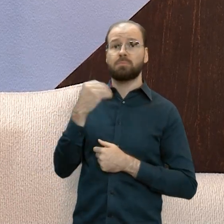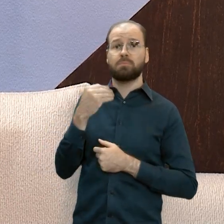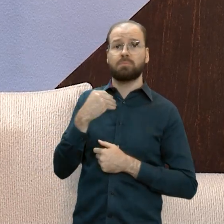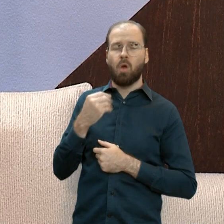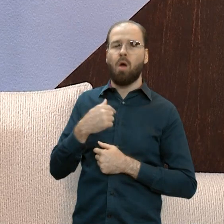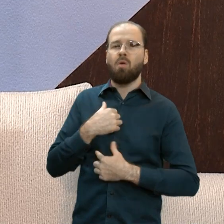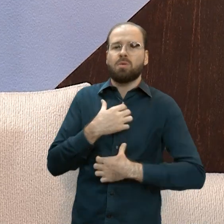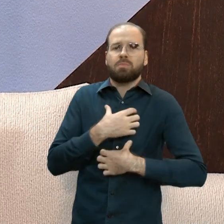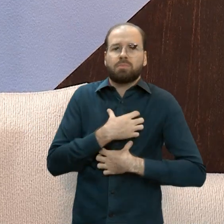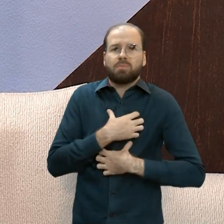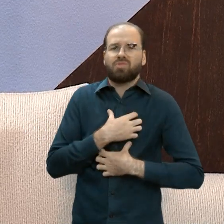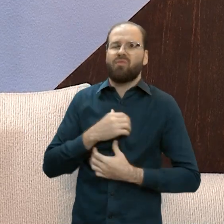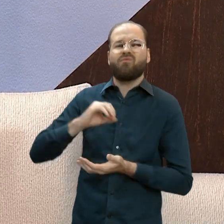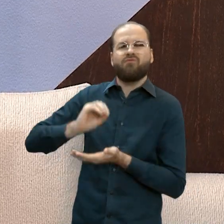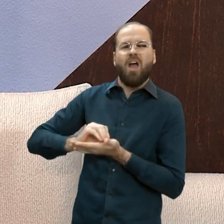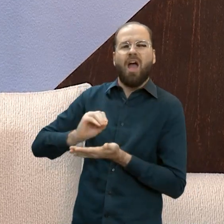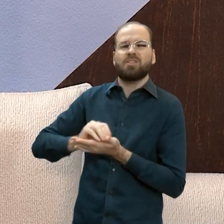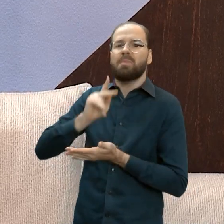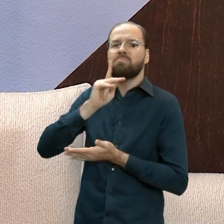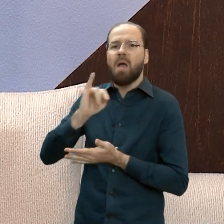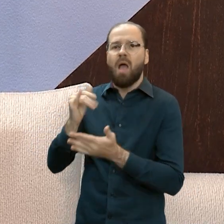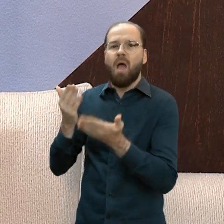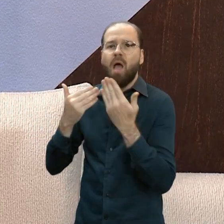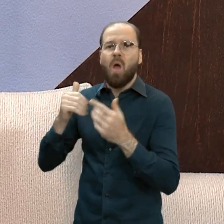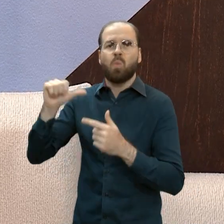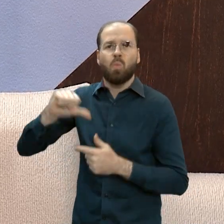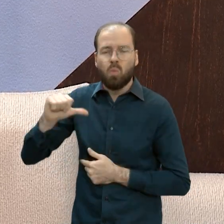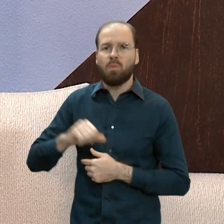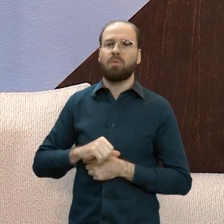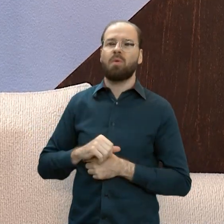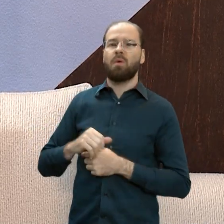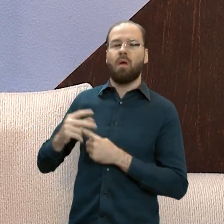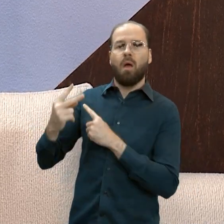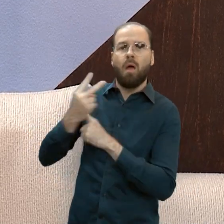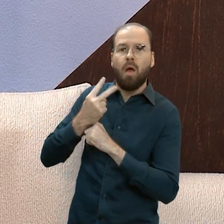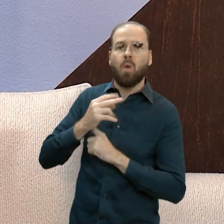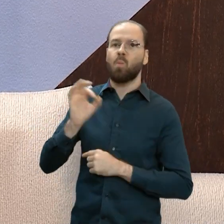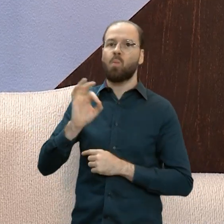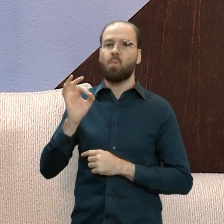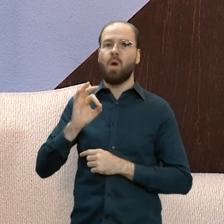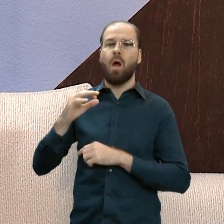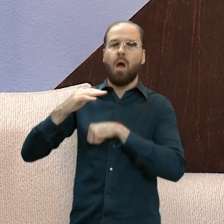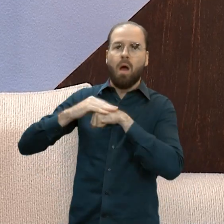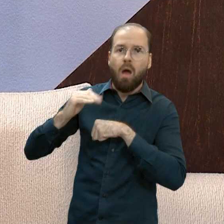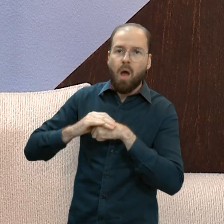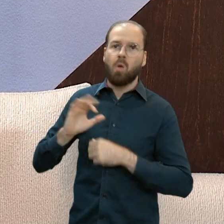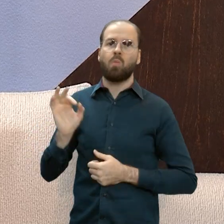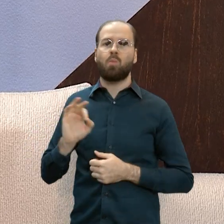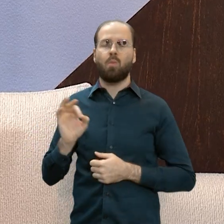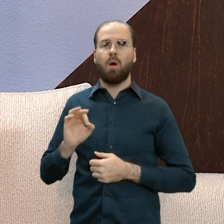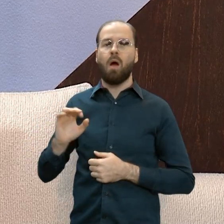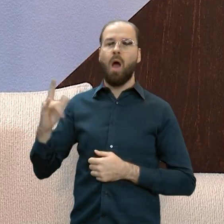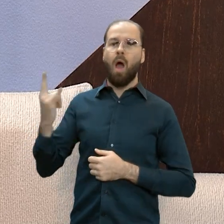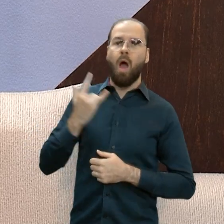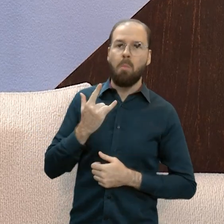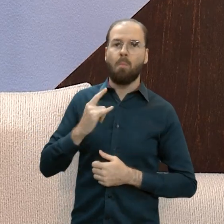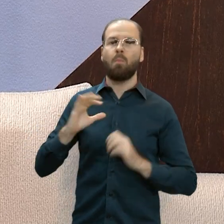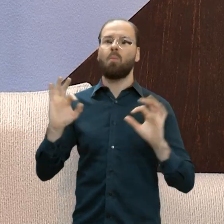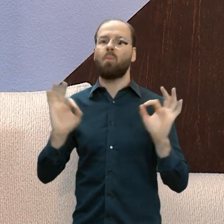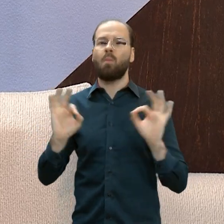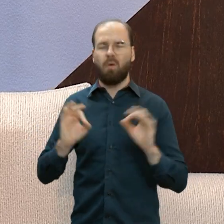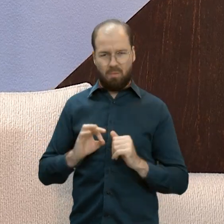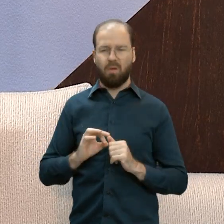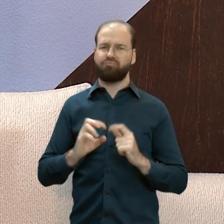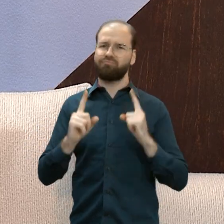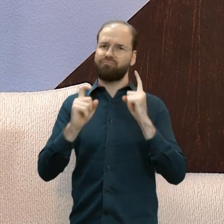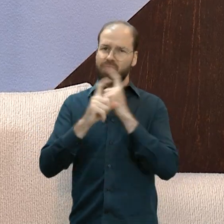negligenciada. É de negar o direito à criança de ter uma proteção, de ser ouvida, de ser amada, de ser, por exemplo,